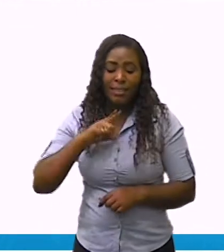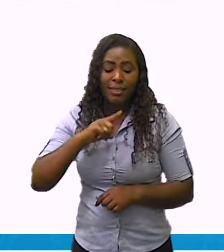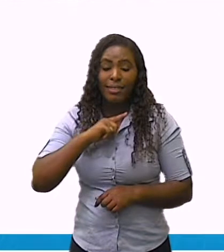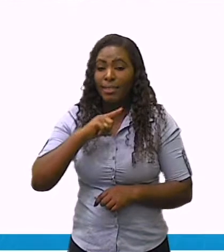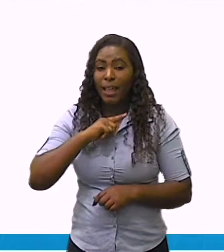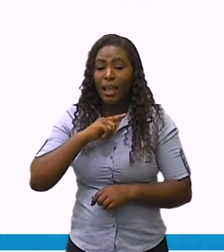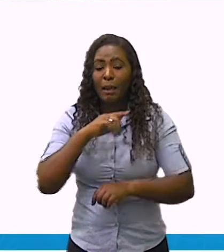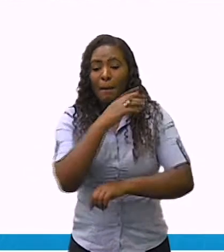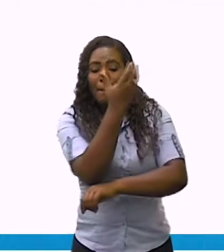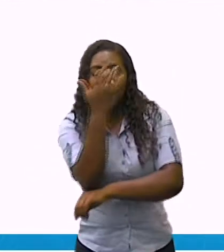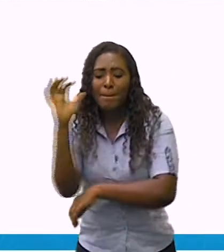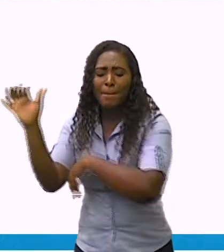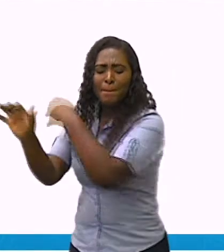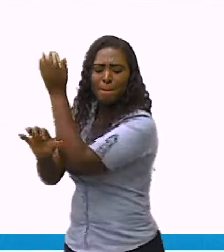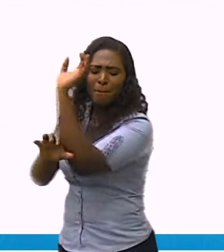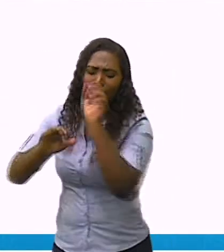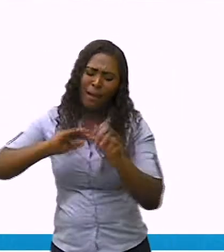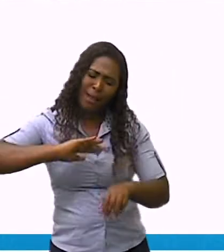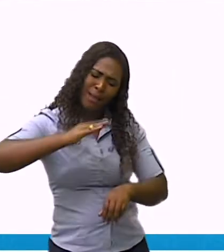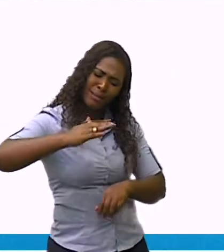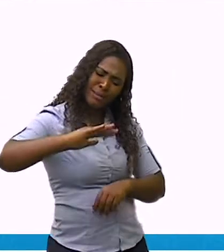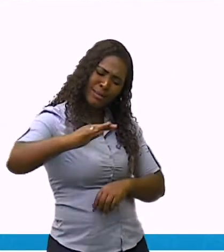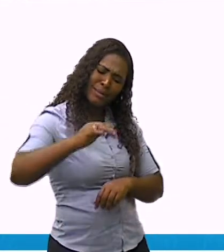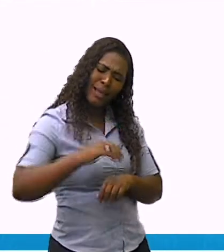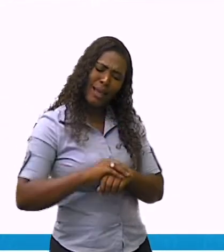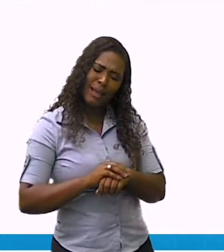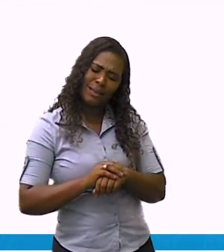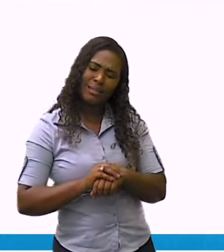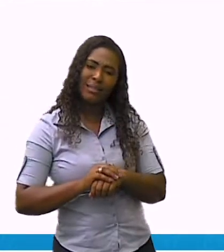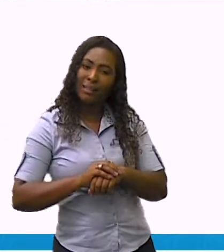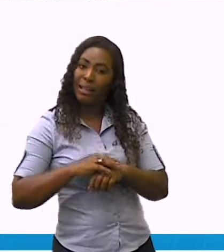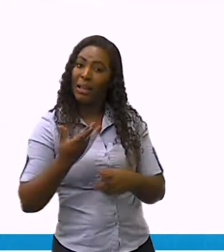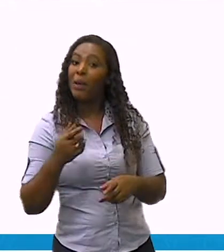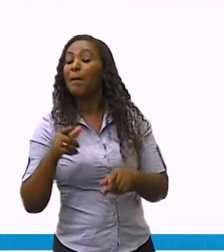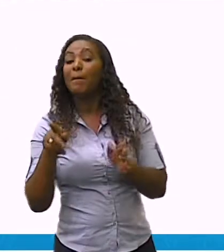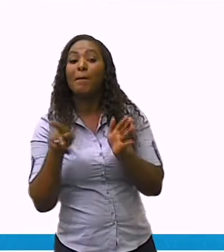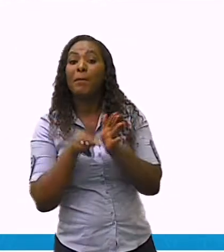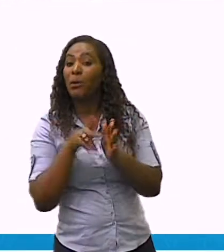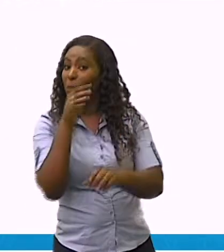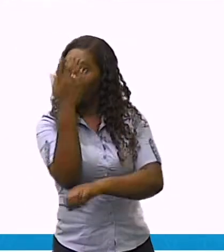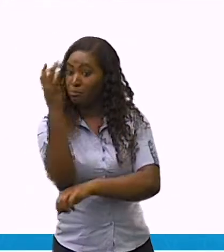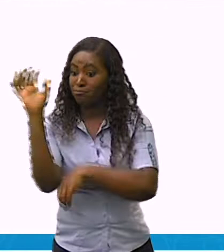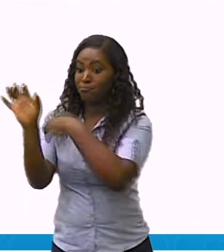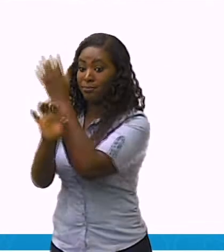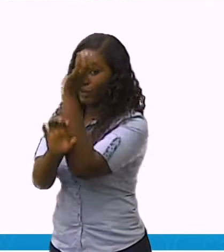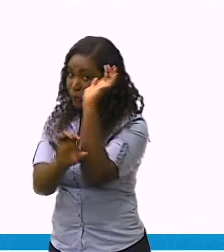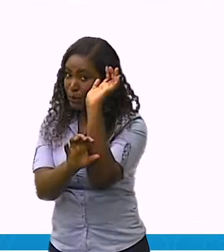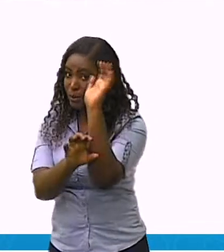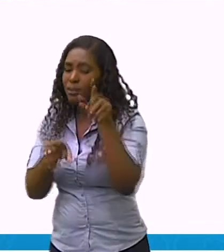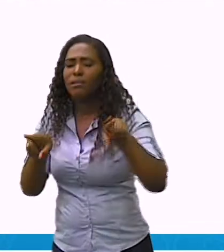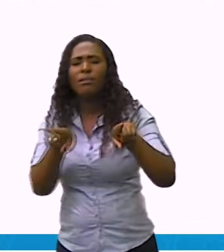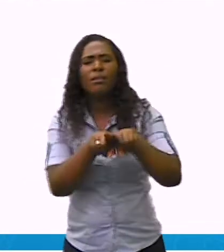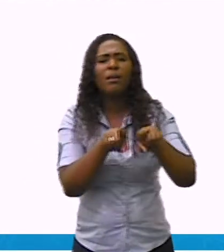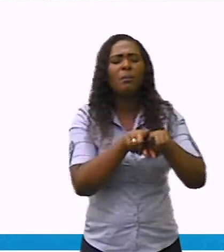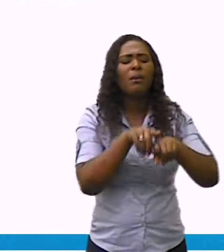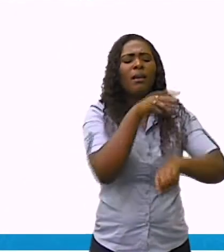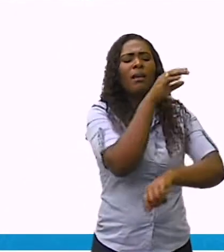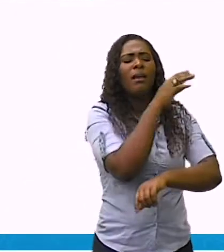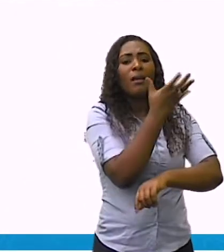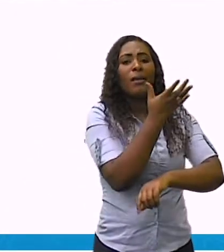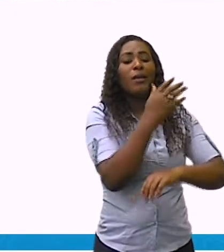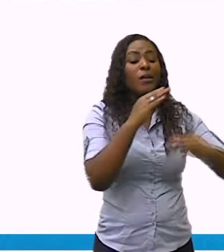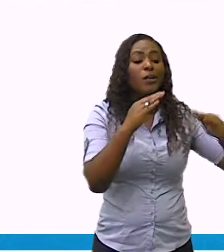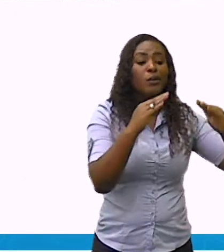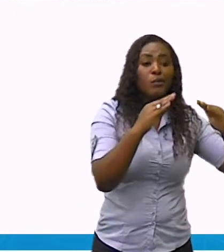as paisagens naturais e culturais. Nestes grupos, as paisagens